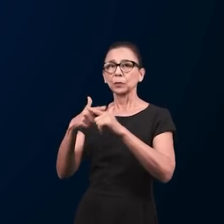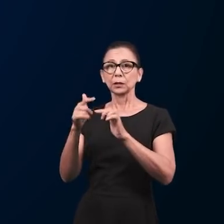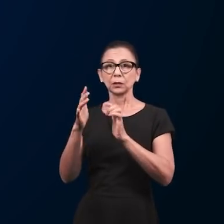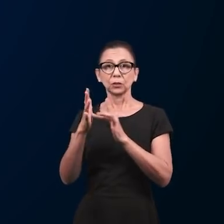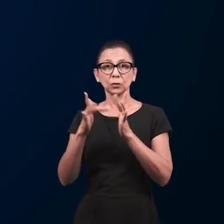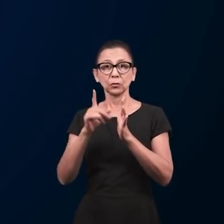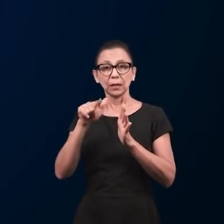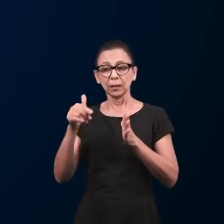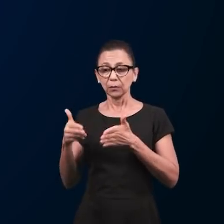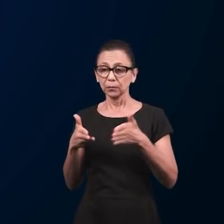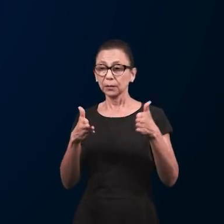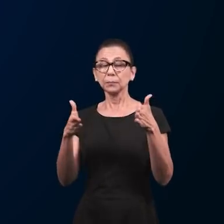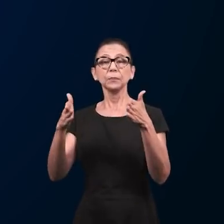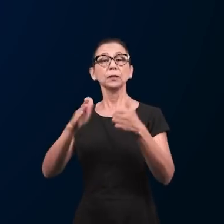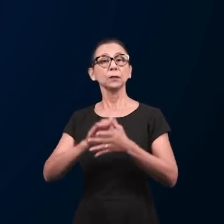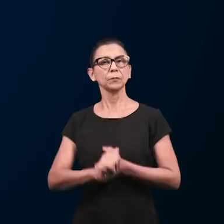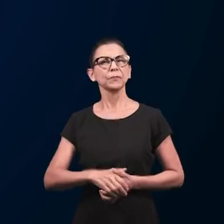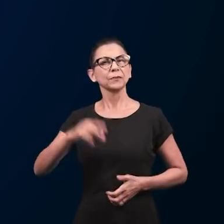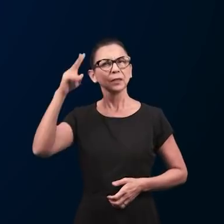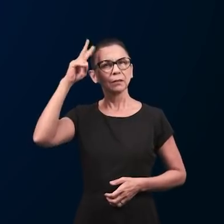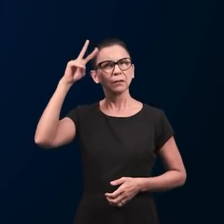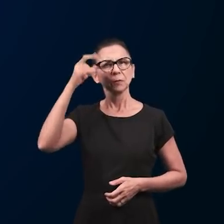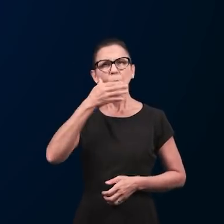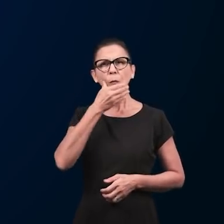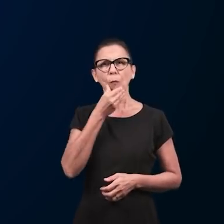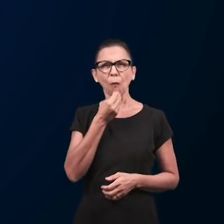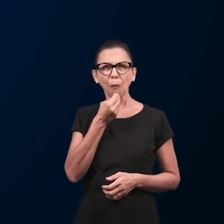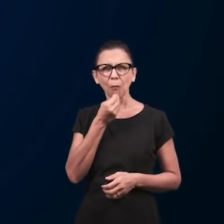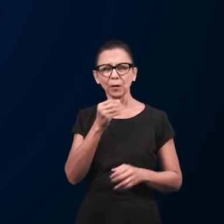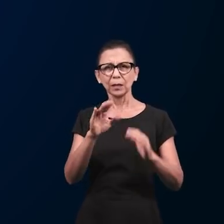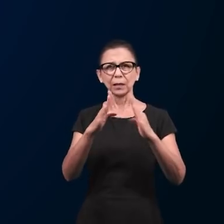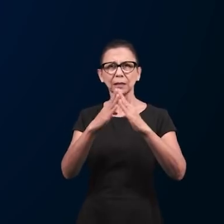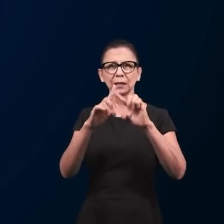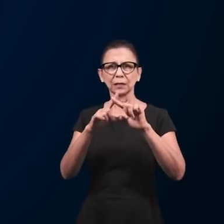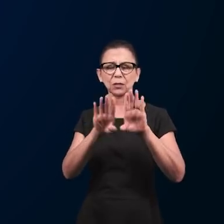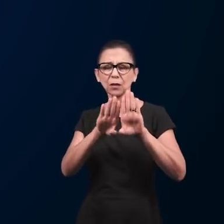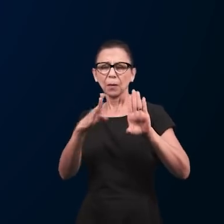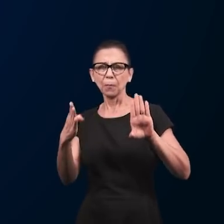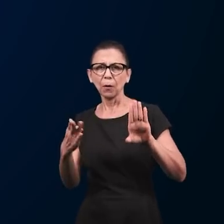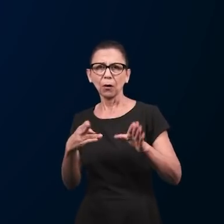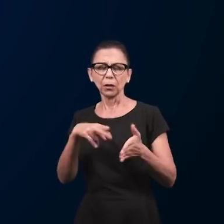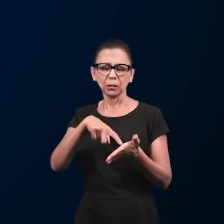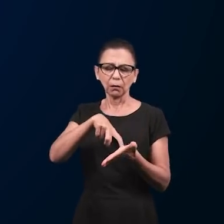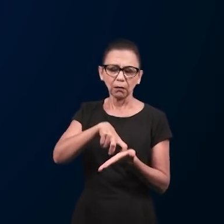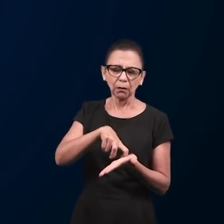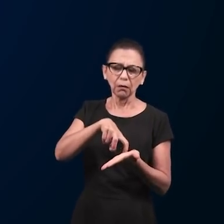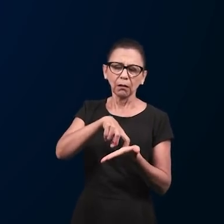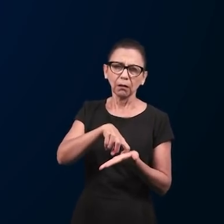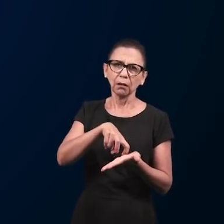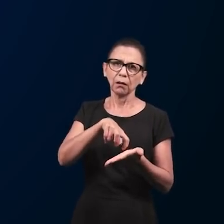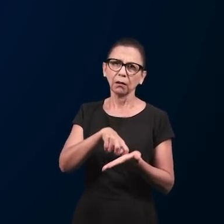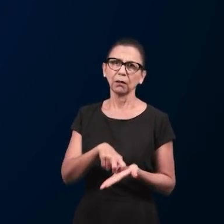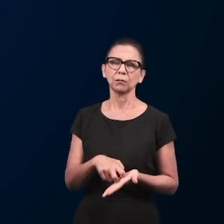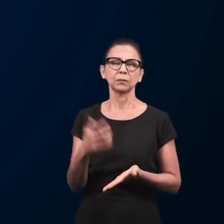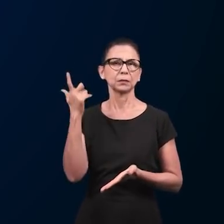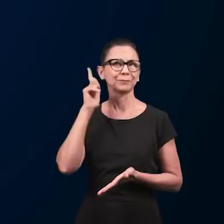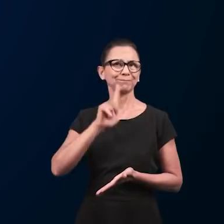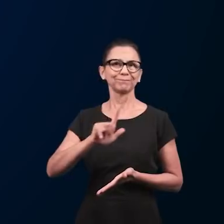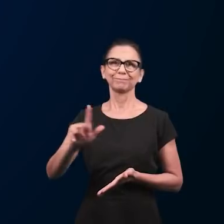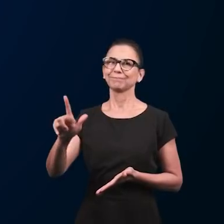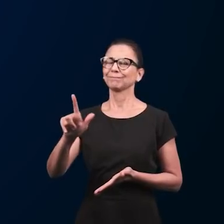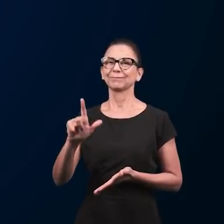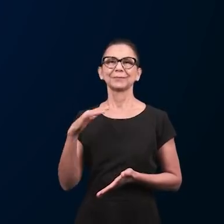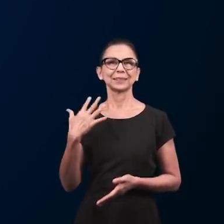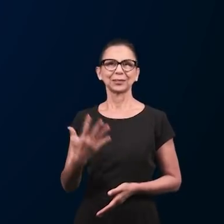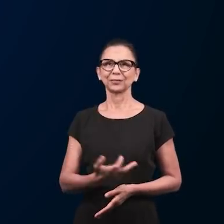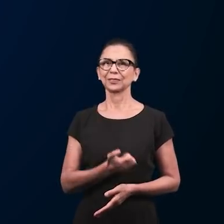caminho. Lembramos inclusive do coxo à porta formosa. Ele estava à beira do caminho, mas não foi alcançado pela palavra